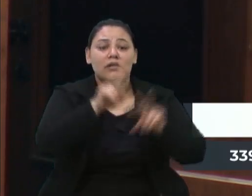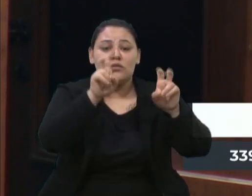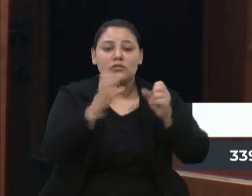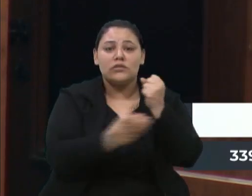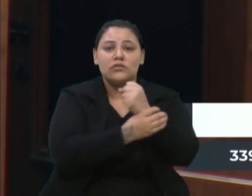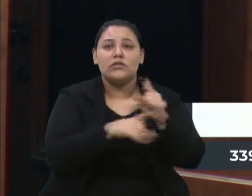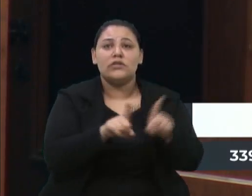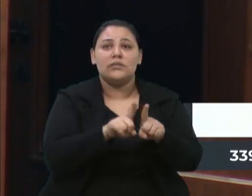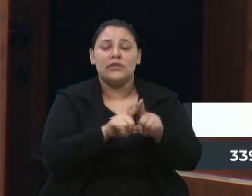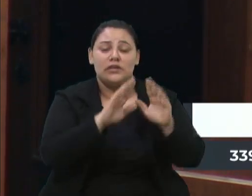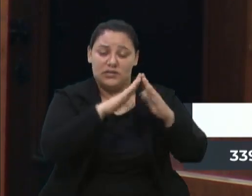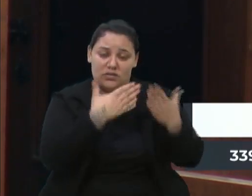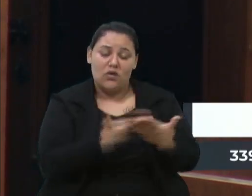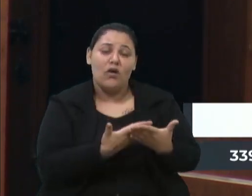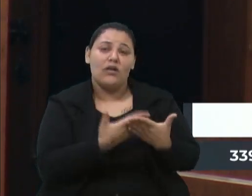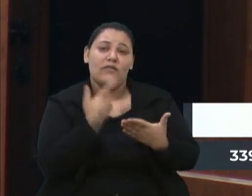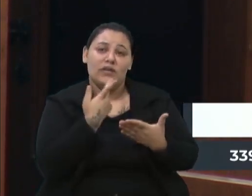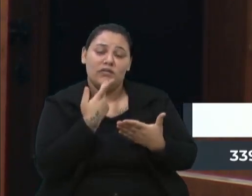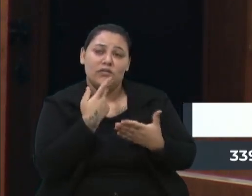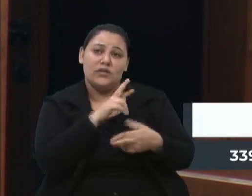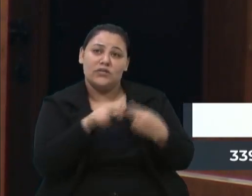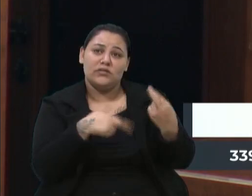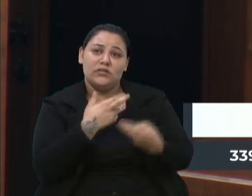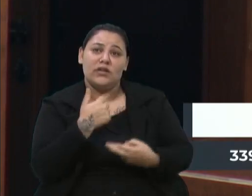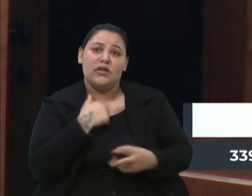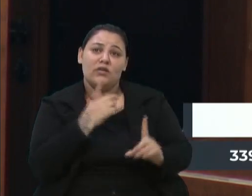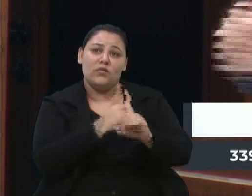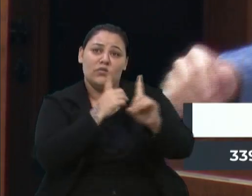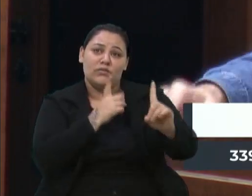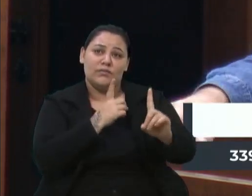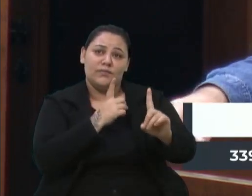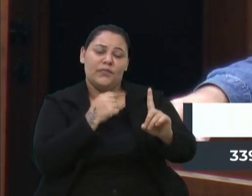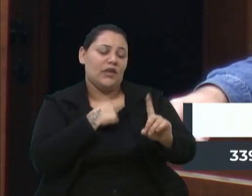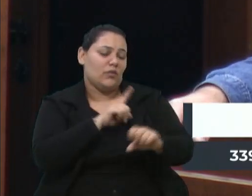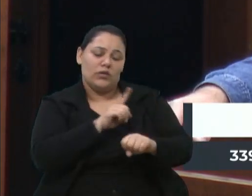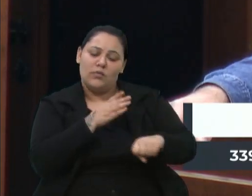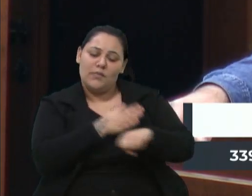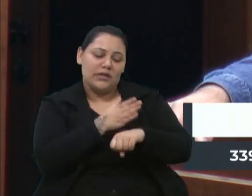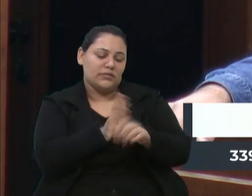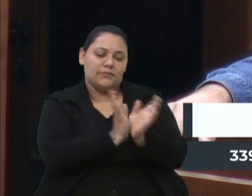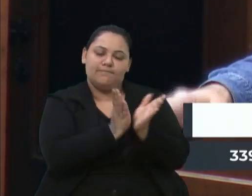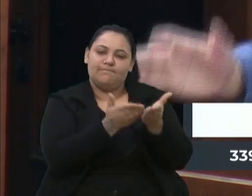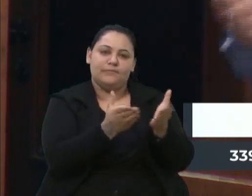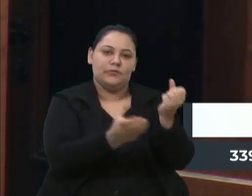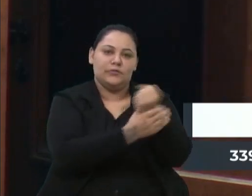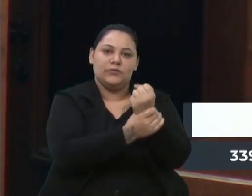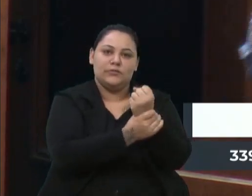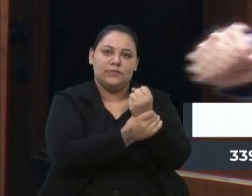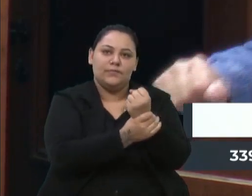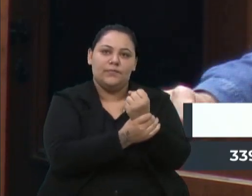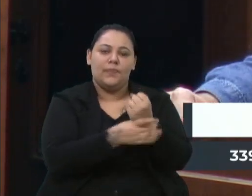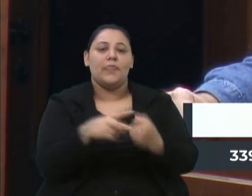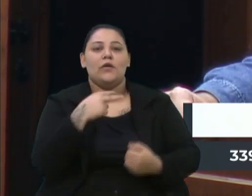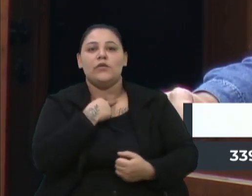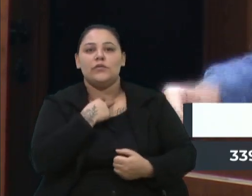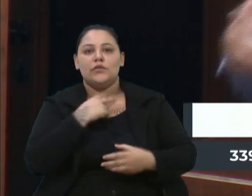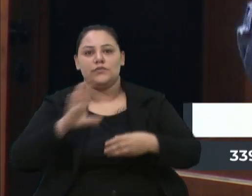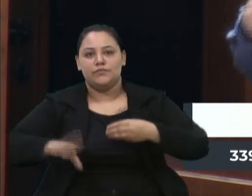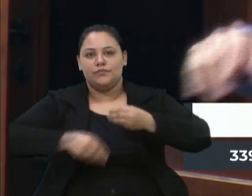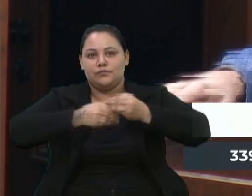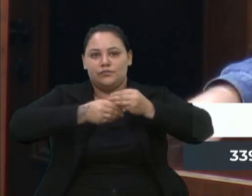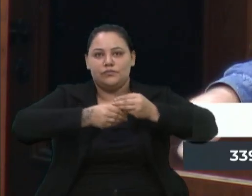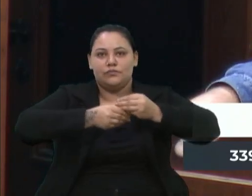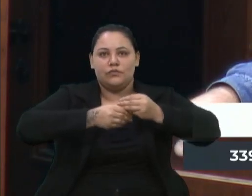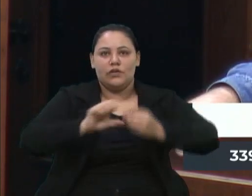das escolas eu achei oportuno eu não faço parte da comissão de segurança então não posso compor a